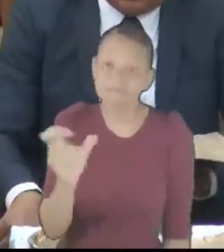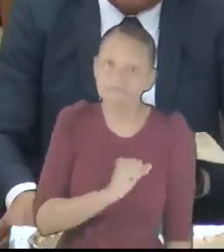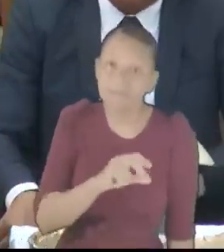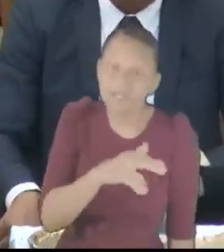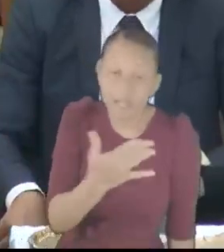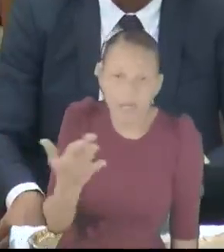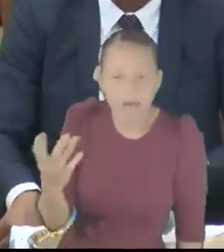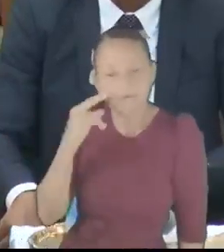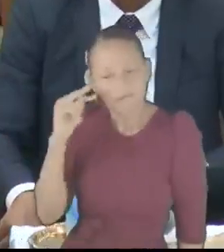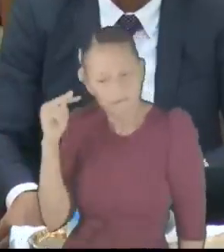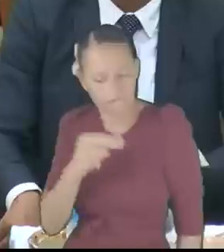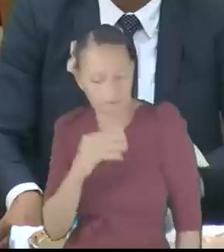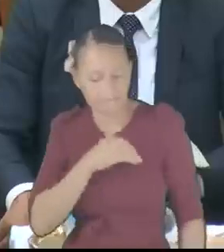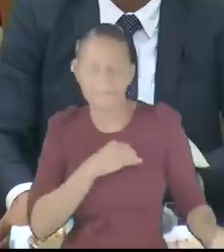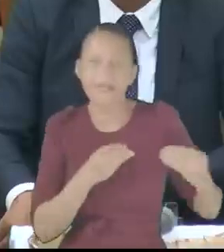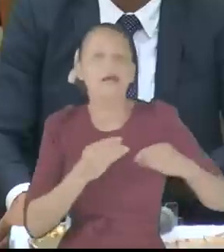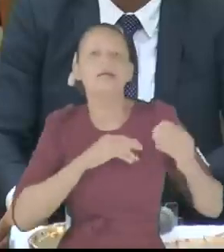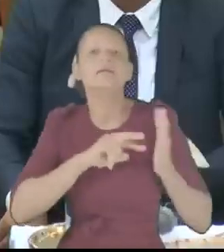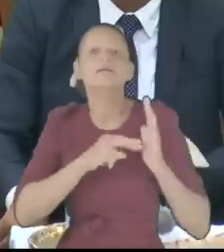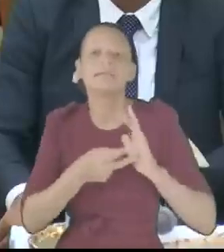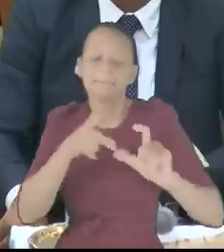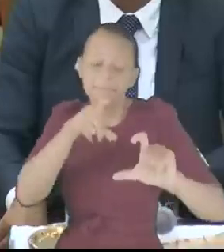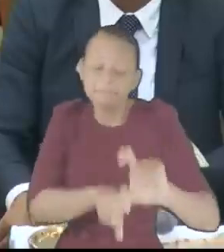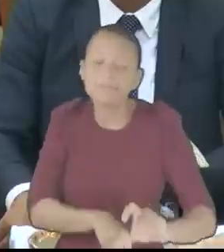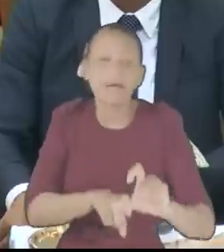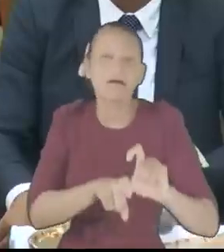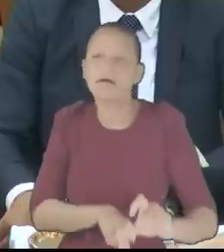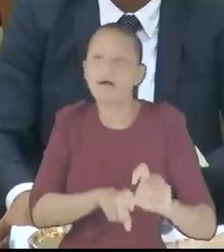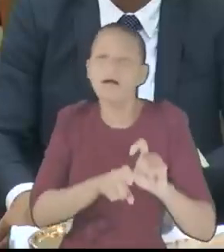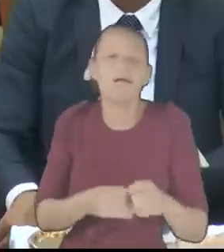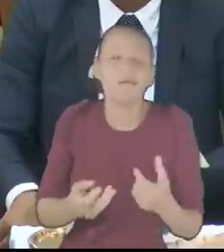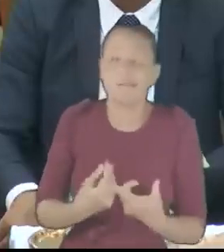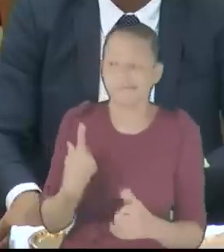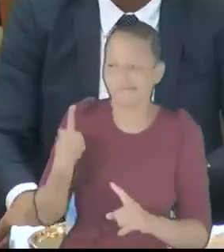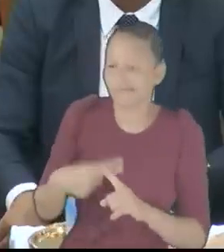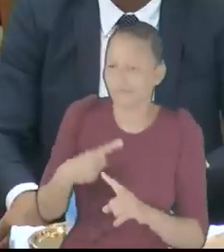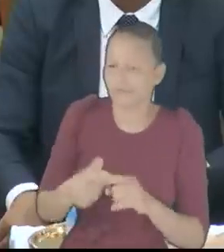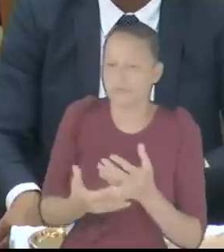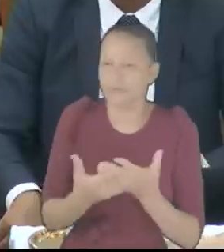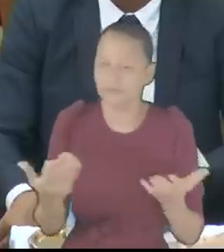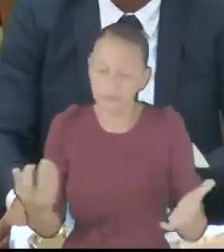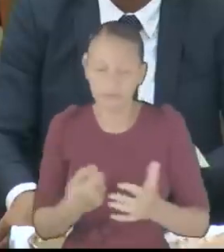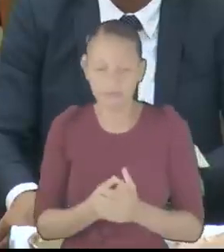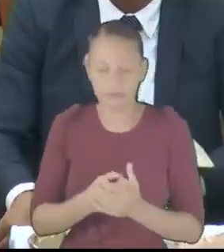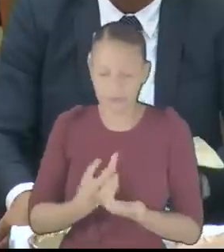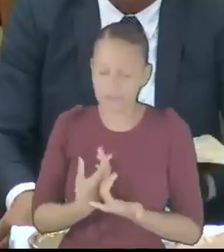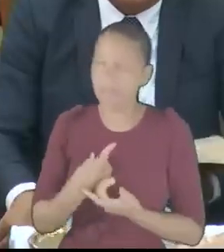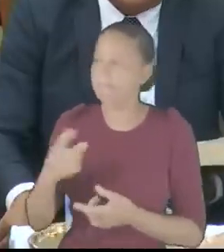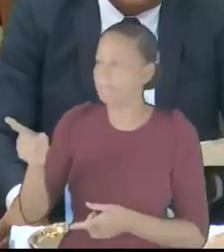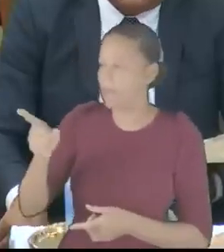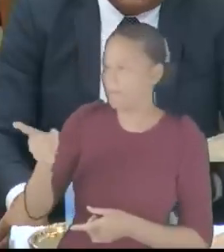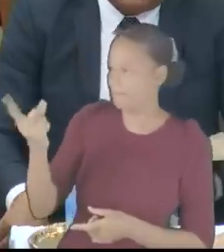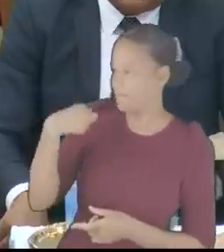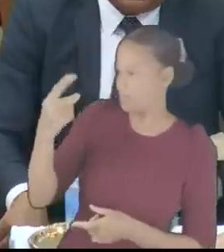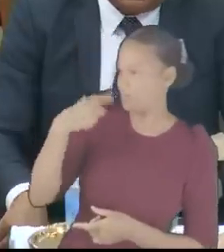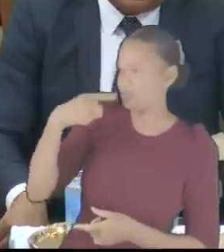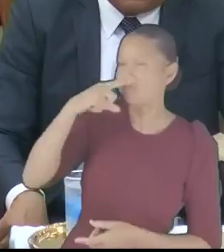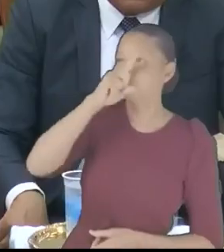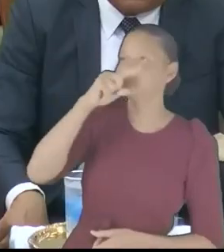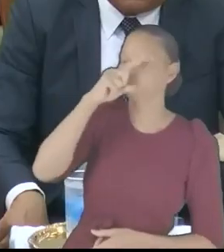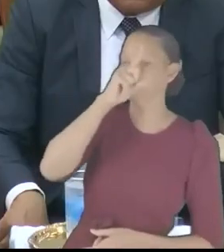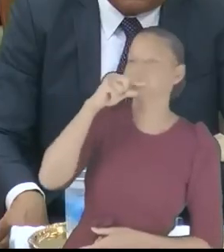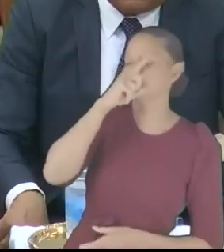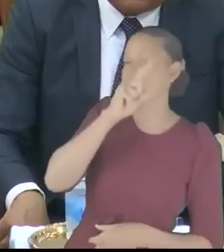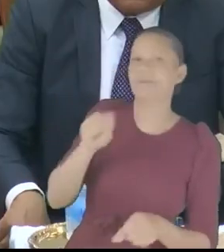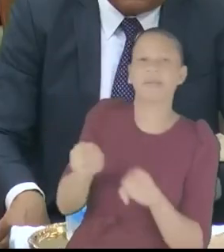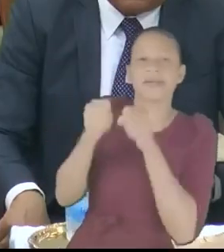vemos aqui que o pecado é uma dívida, porque cada vez que você quebra as ordenanças,